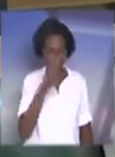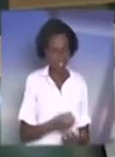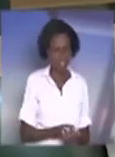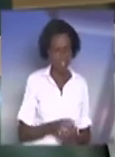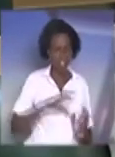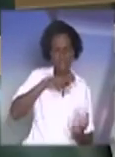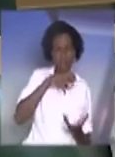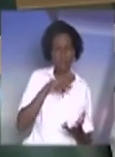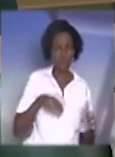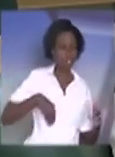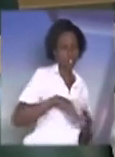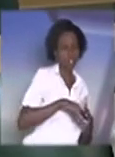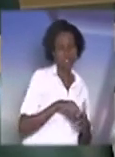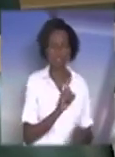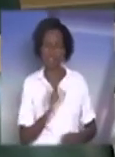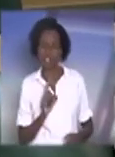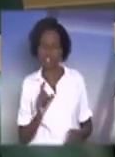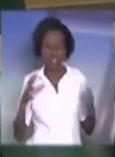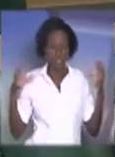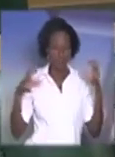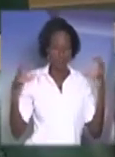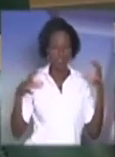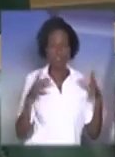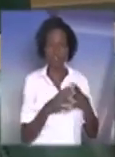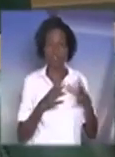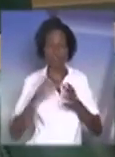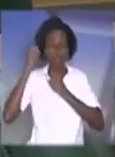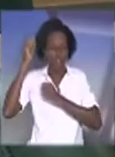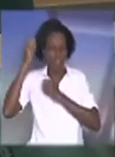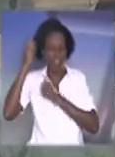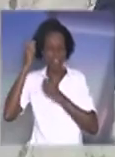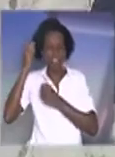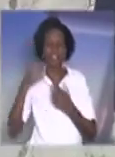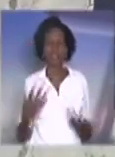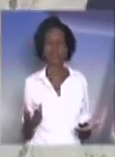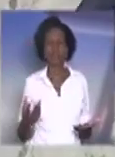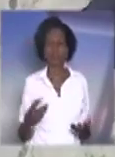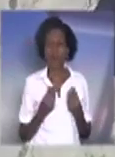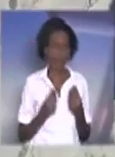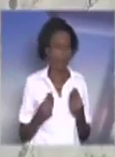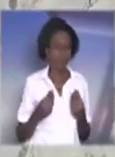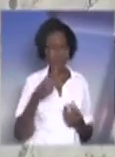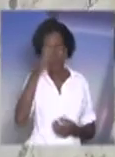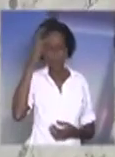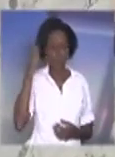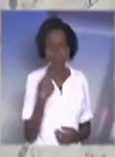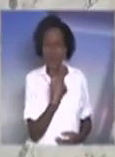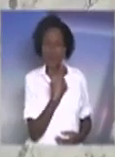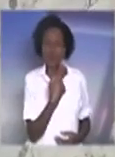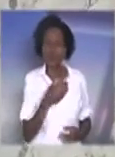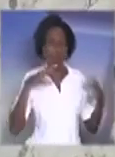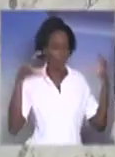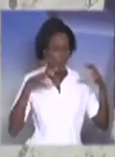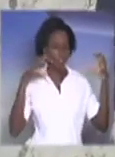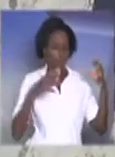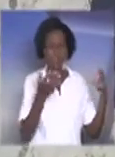ele chuta, se ele não chuta. A pressão da torcida em cima do jogador. Que absurdo, como aquela pessoa sofre. Olha a pressão